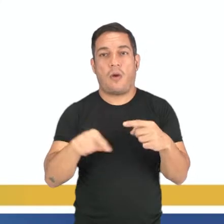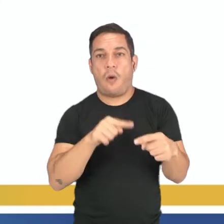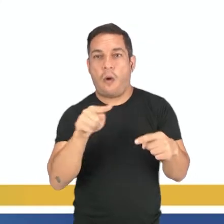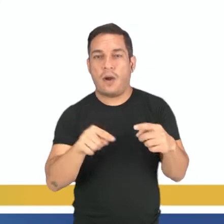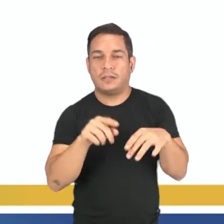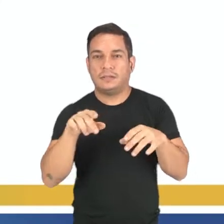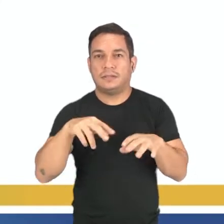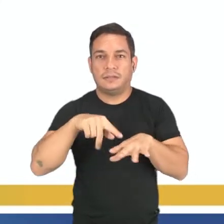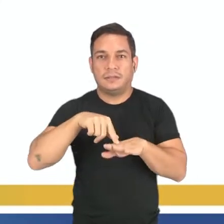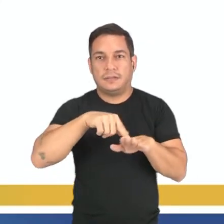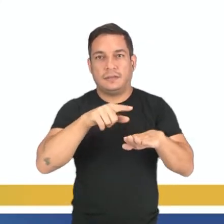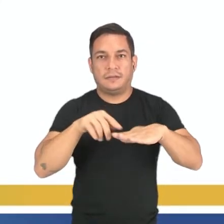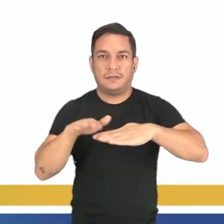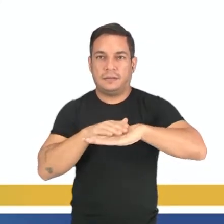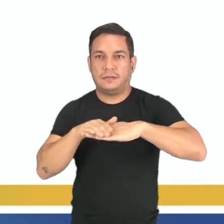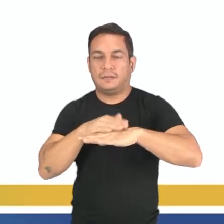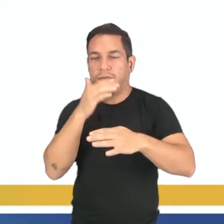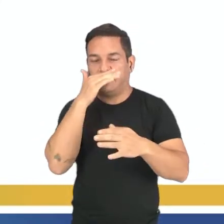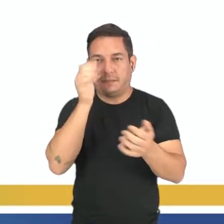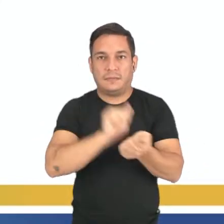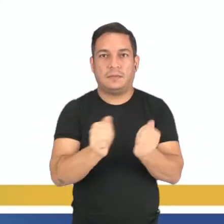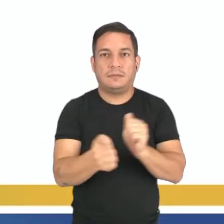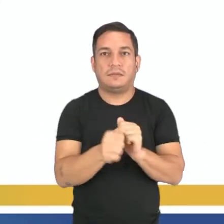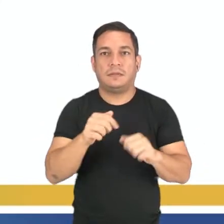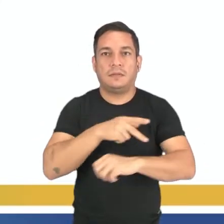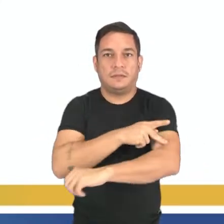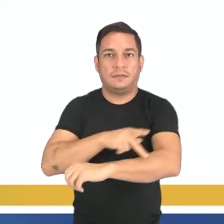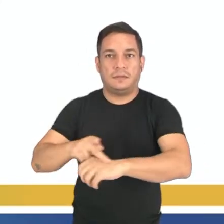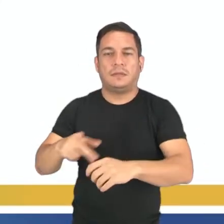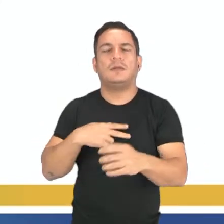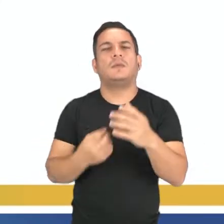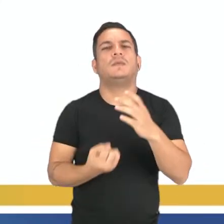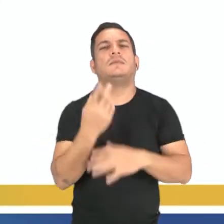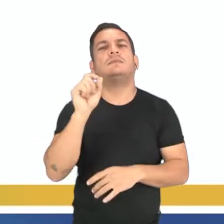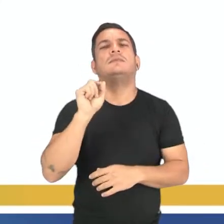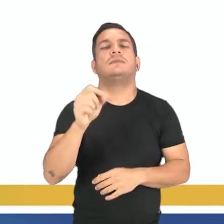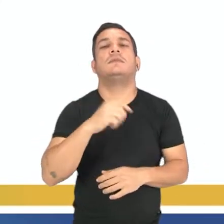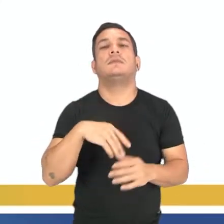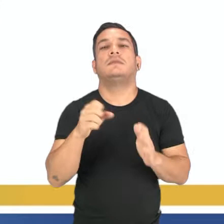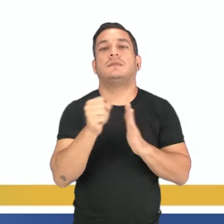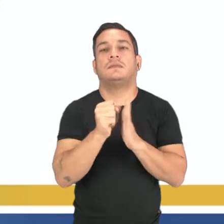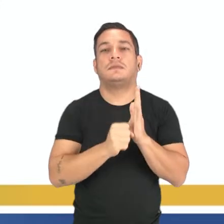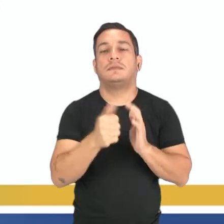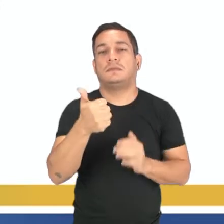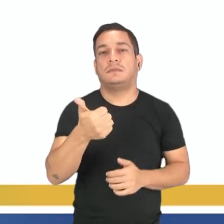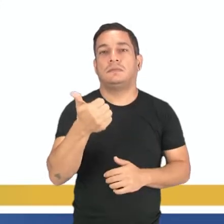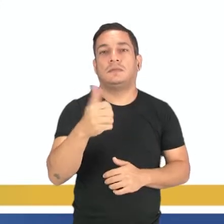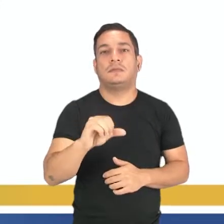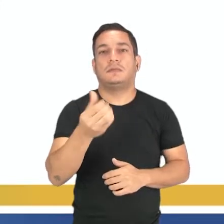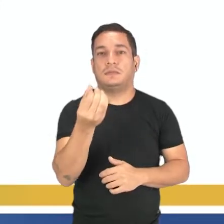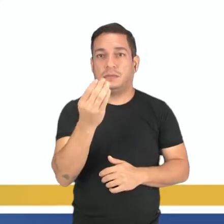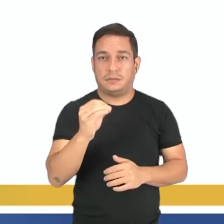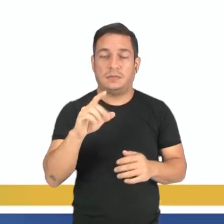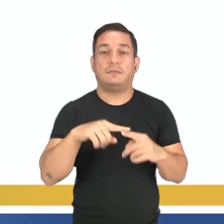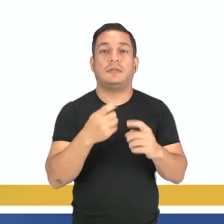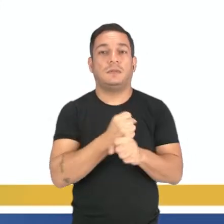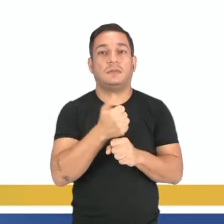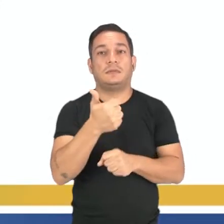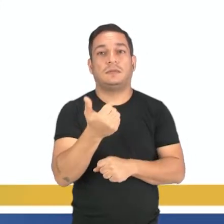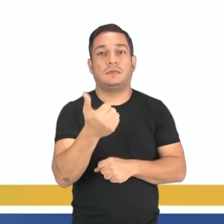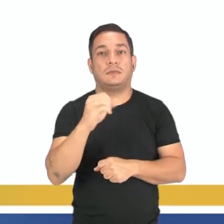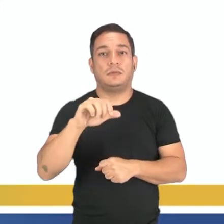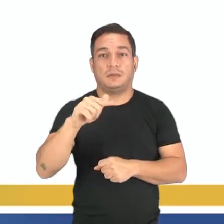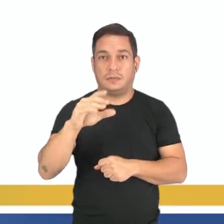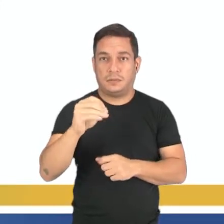para adaptá-las ao asfalto. Isso aconteceu na década de 1960, mas só nos anos 70 que o esporte viria a